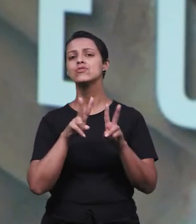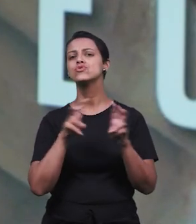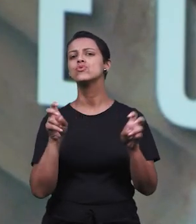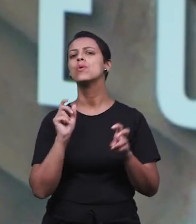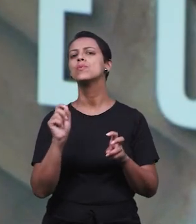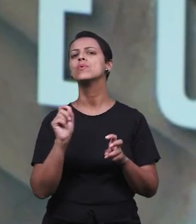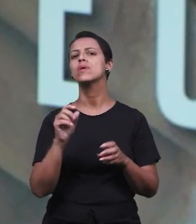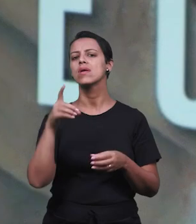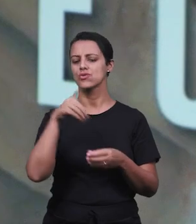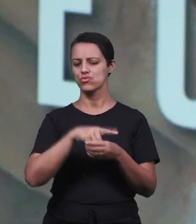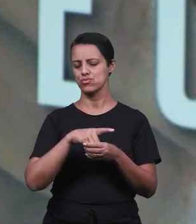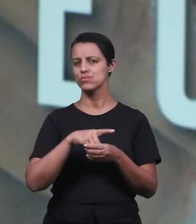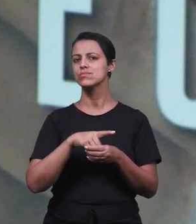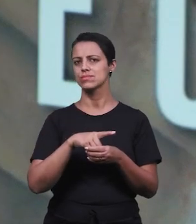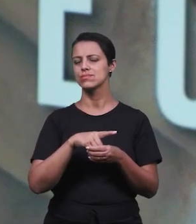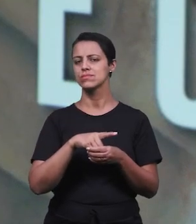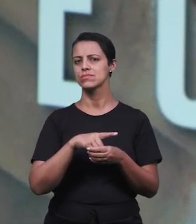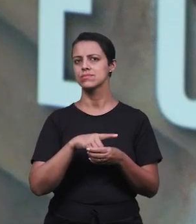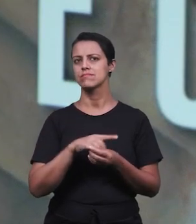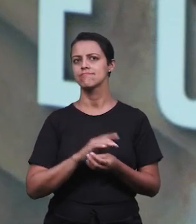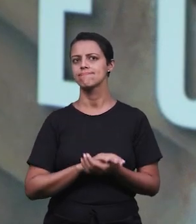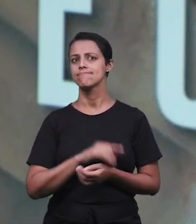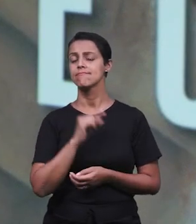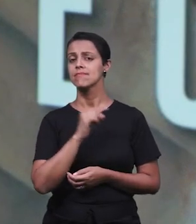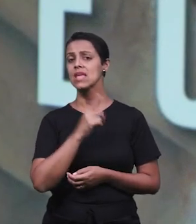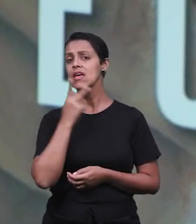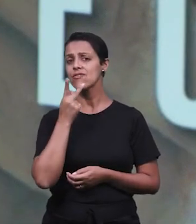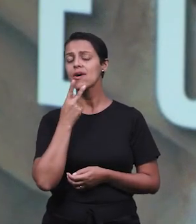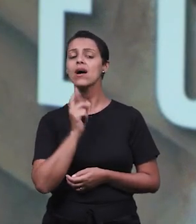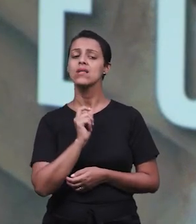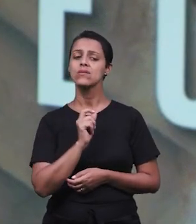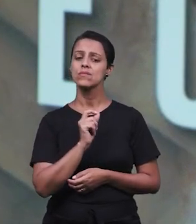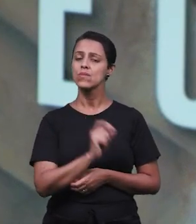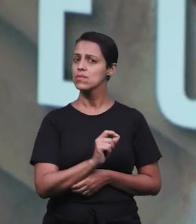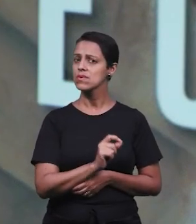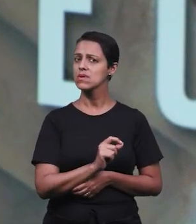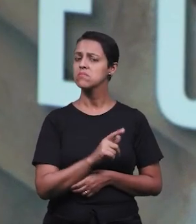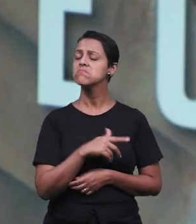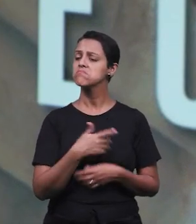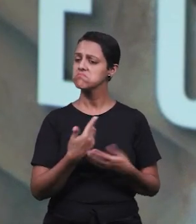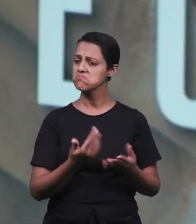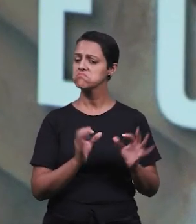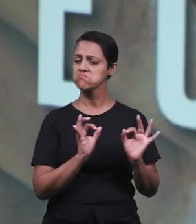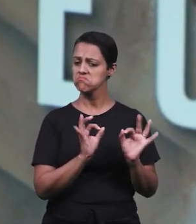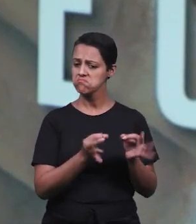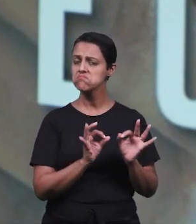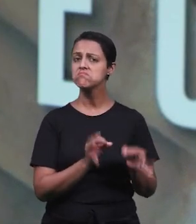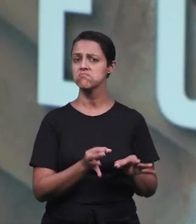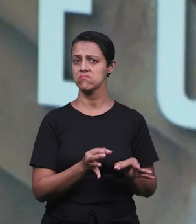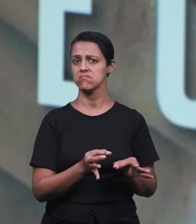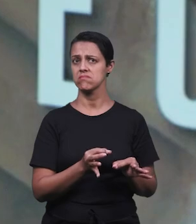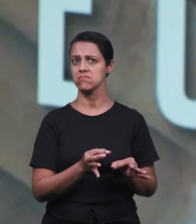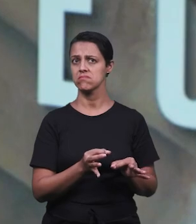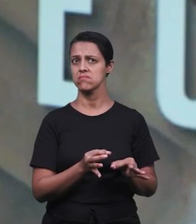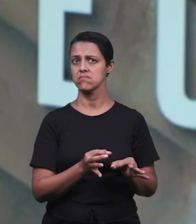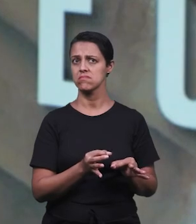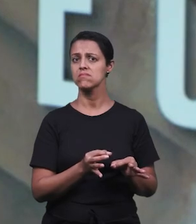Ele diz o seguinte, que é lícito o obreiro receber da